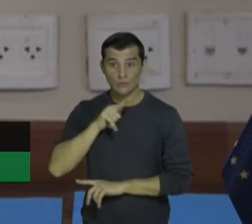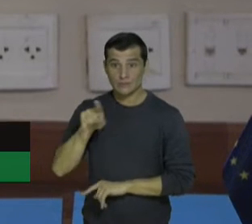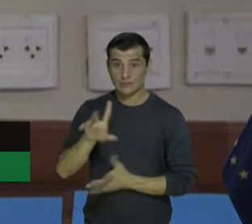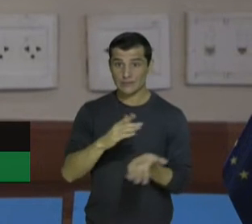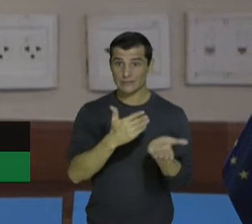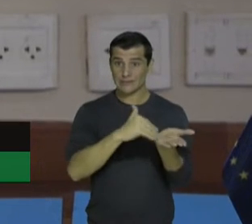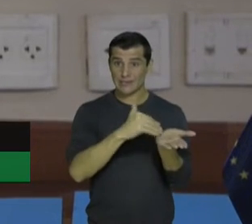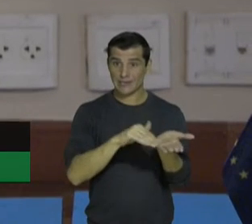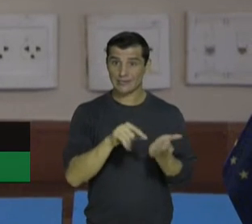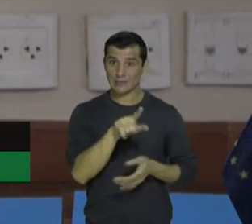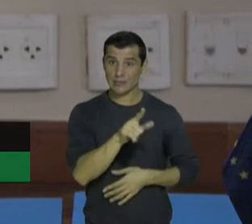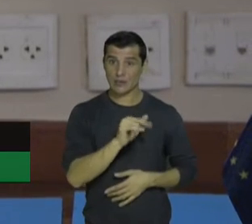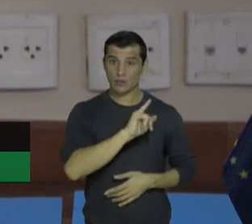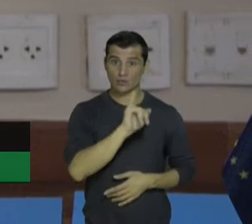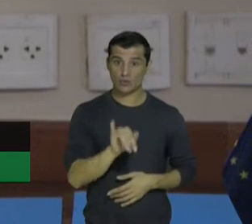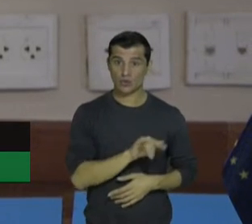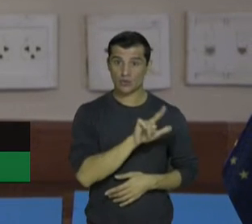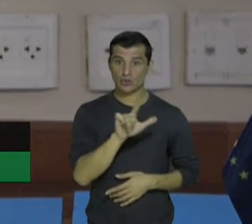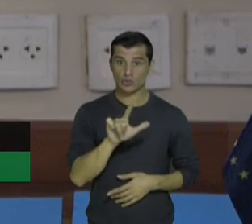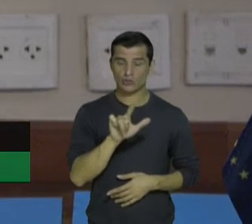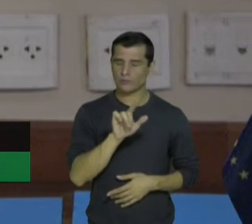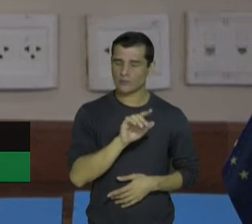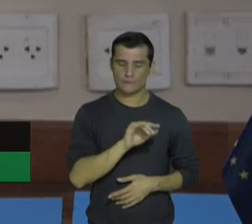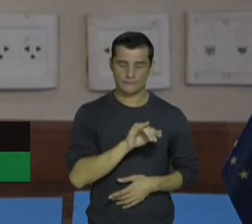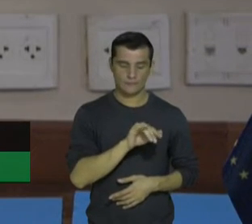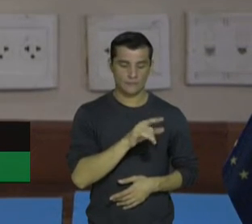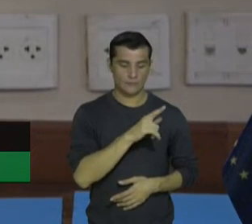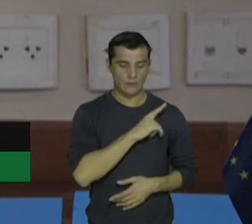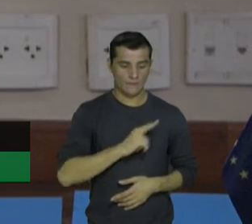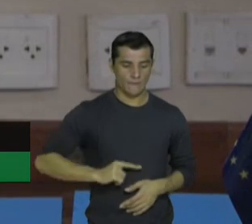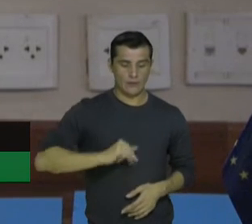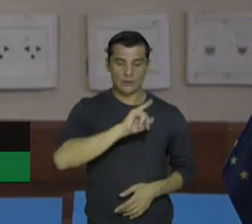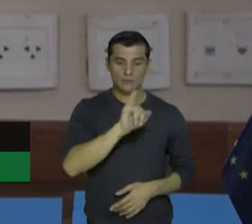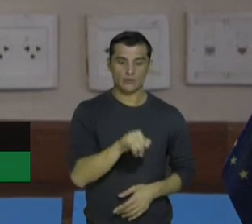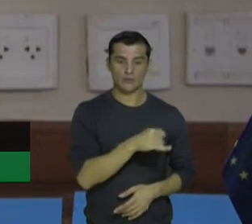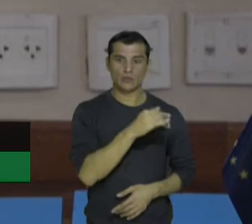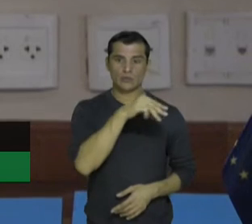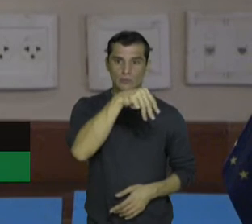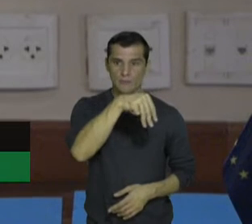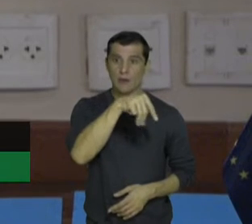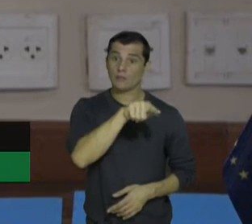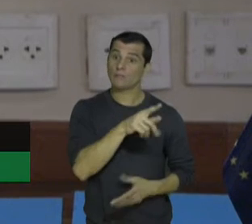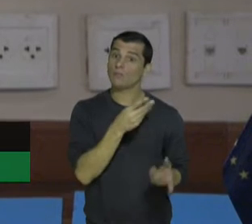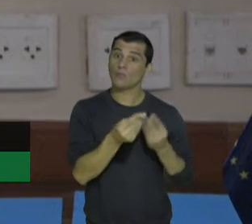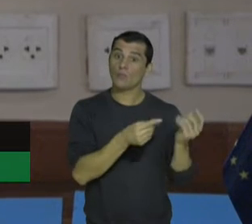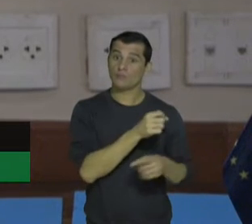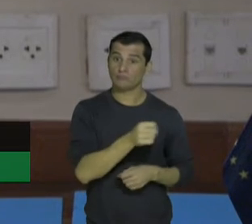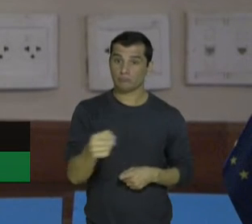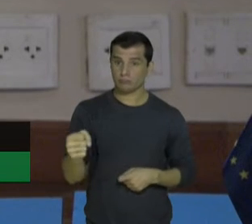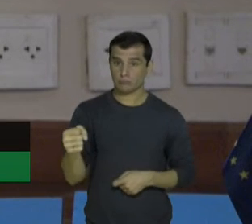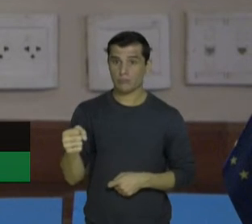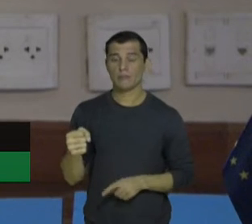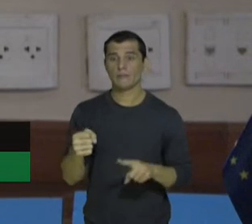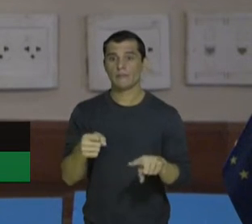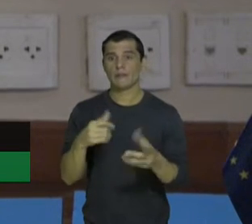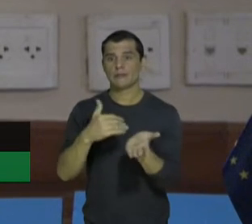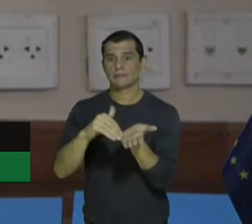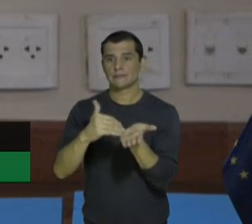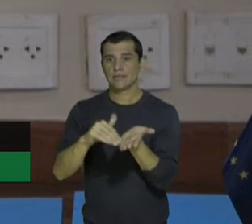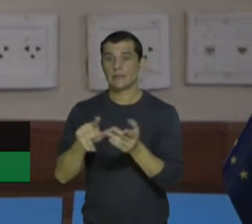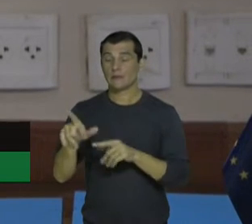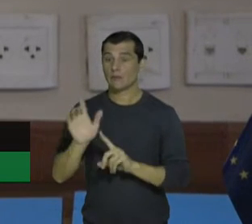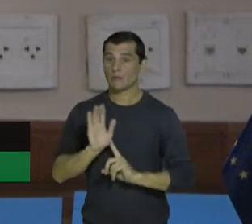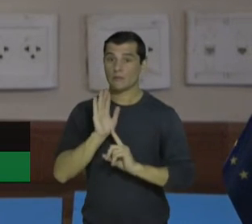governador Jorginho tem representado o estado em missões internacionais e apresentou recentemente aos